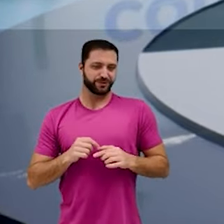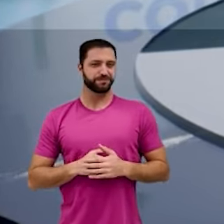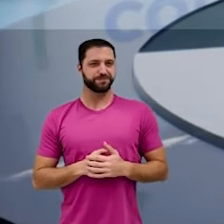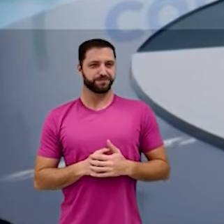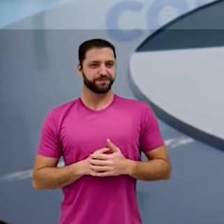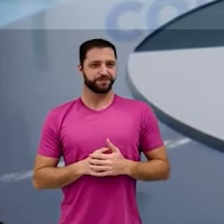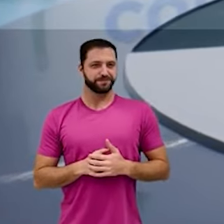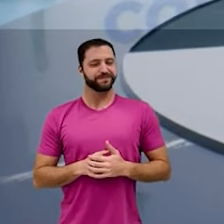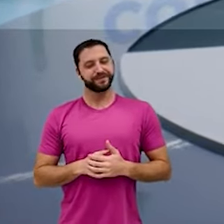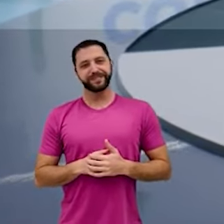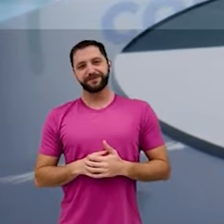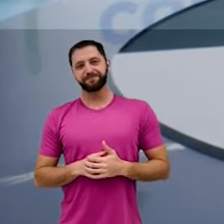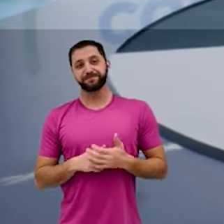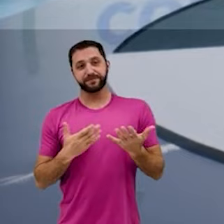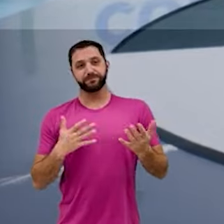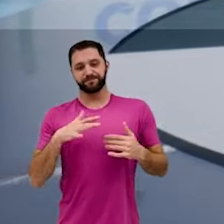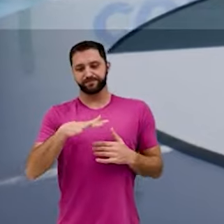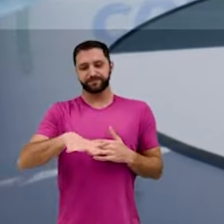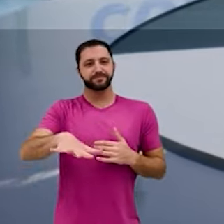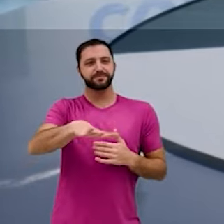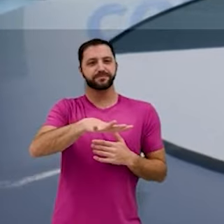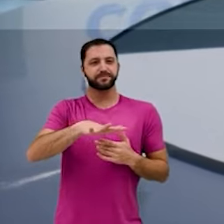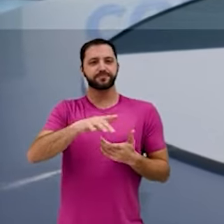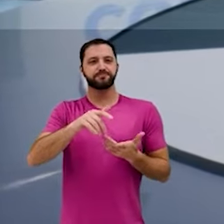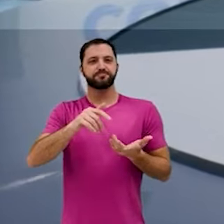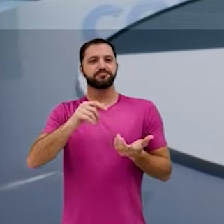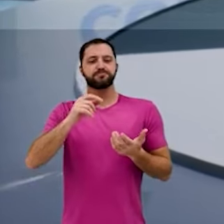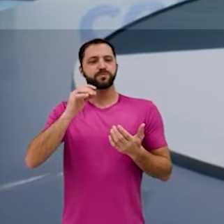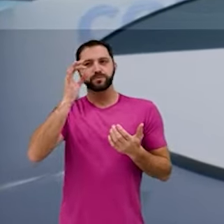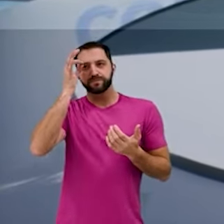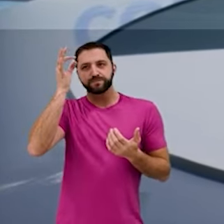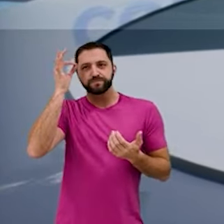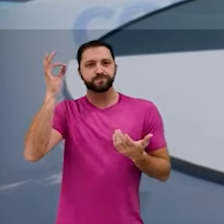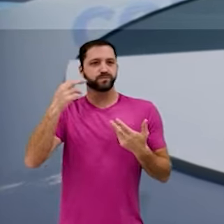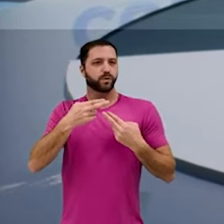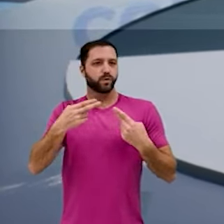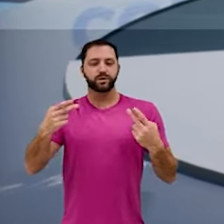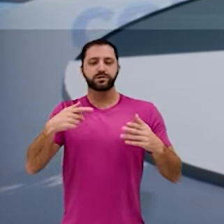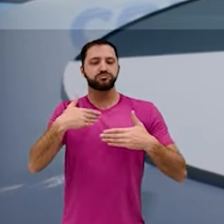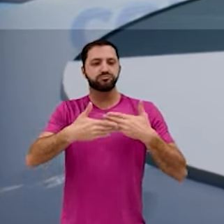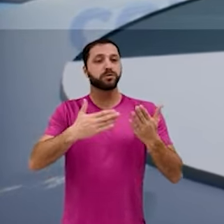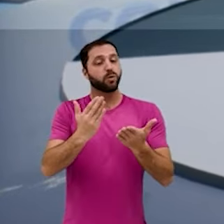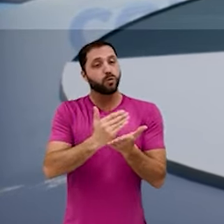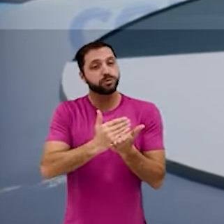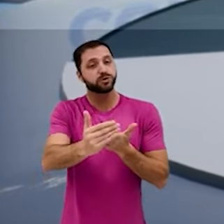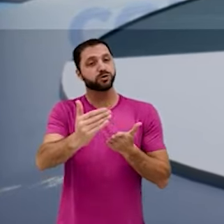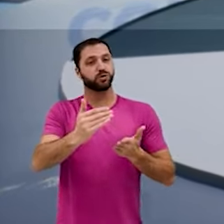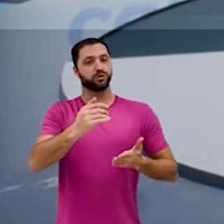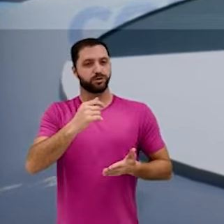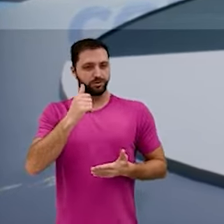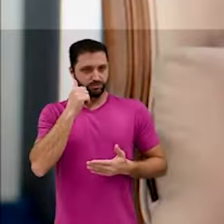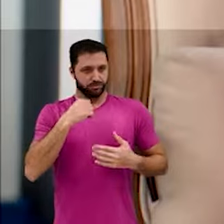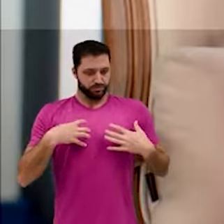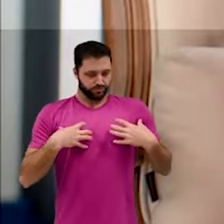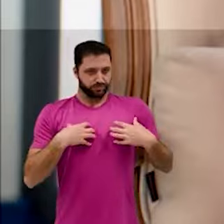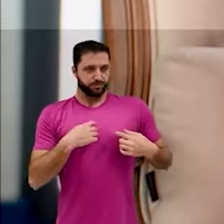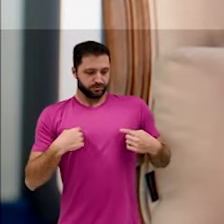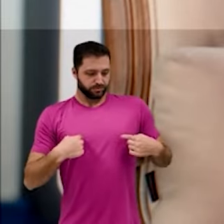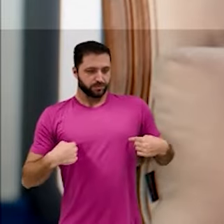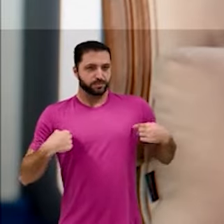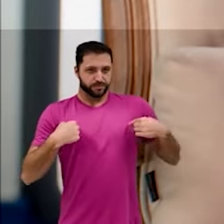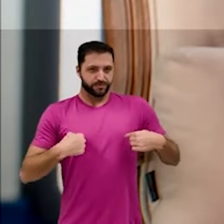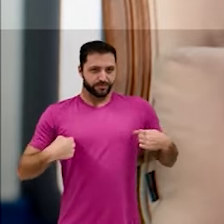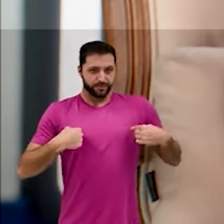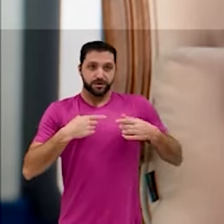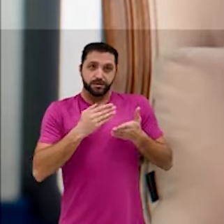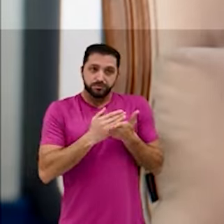eu também. E daí, com a beleza, com os procedimentos, a gente começou a fazer reconstrução de areola. De... Que é o projeto